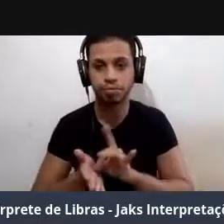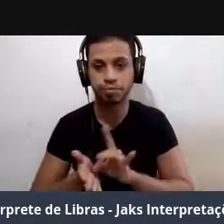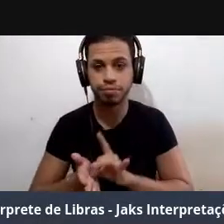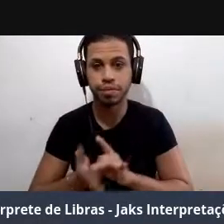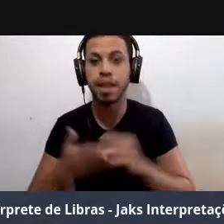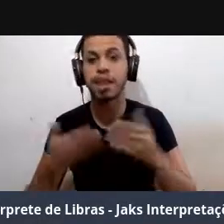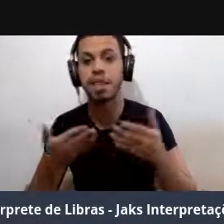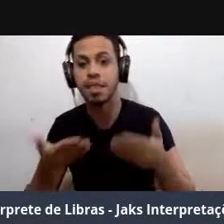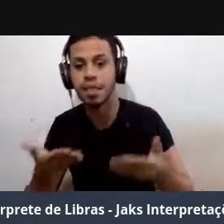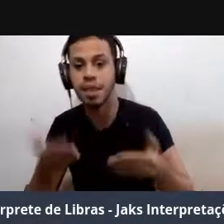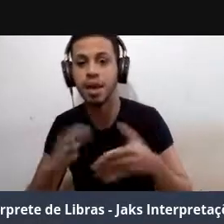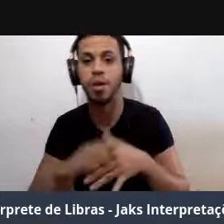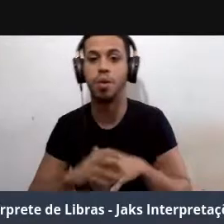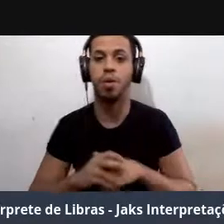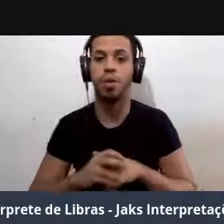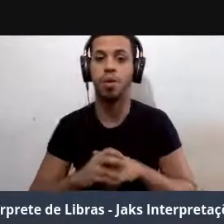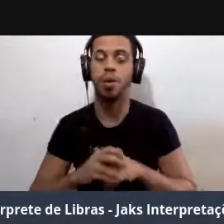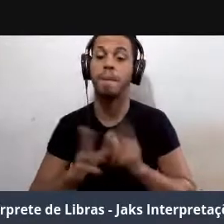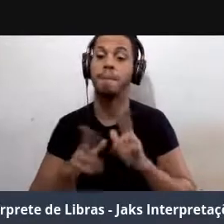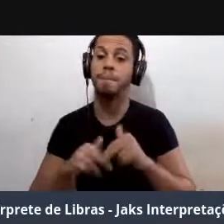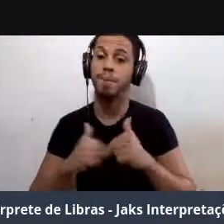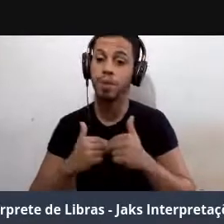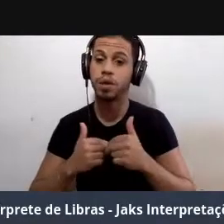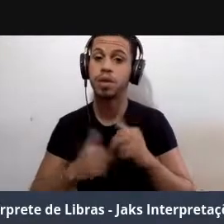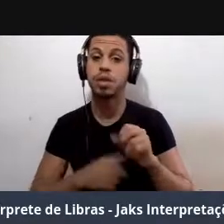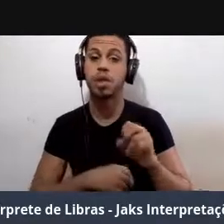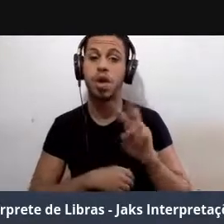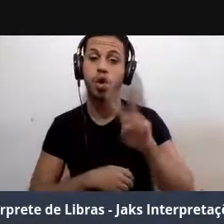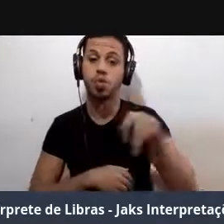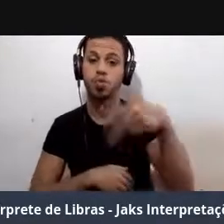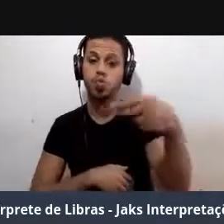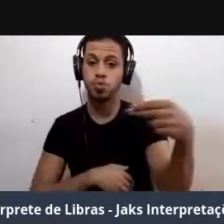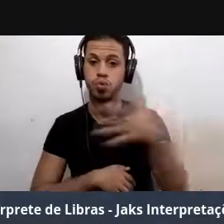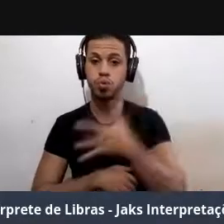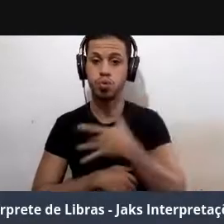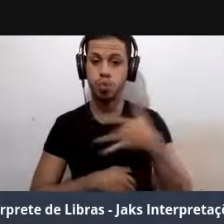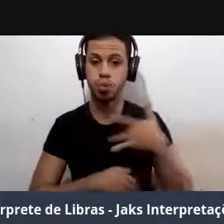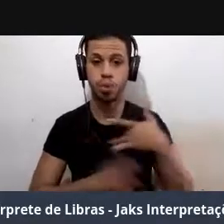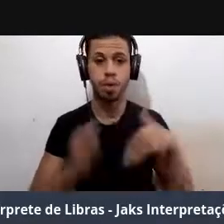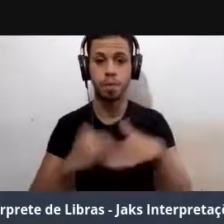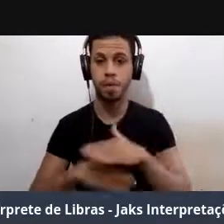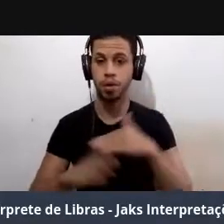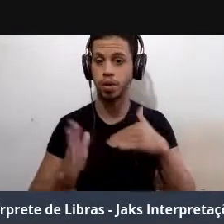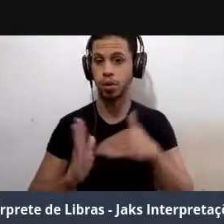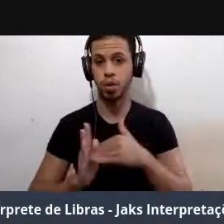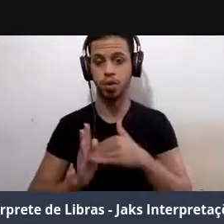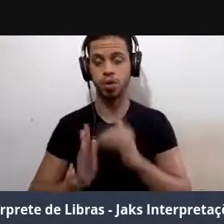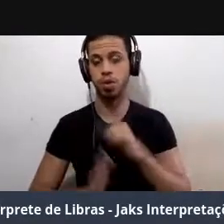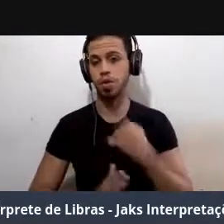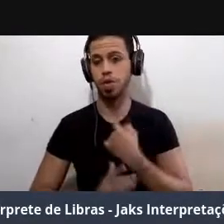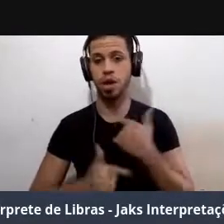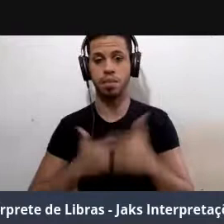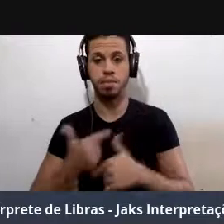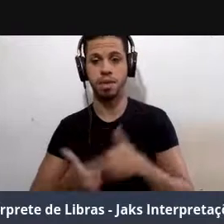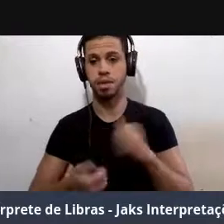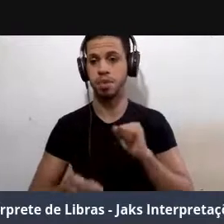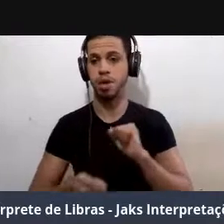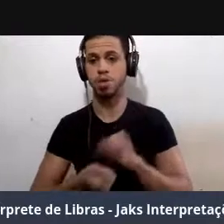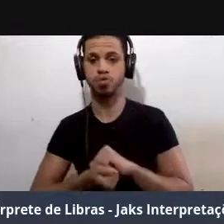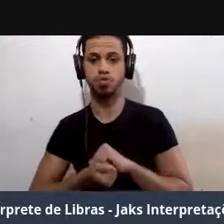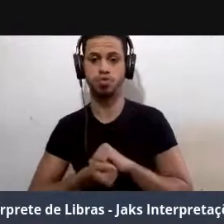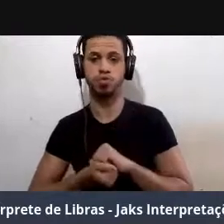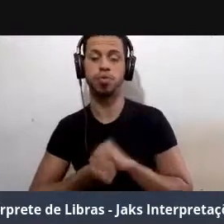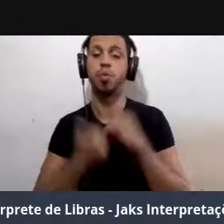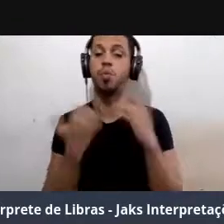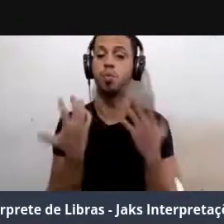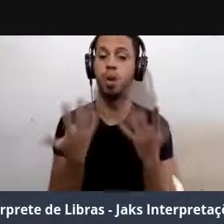Então, por isso que o SUS é para todos. Então, por isso que nós precisamos trabalhar em conjuntos. Então, quando a